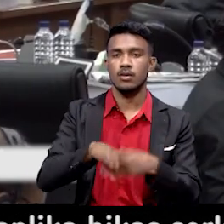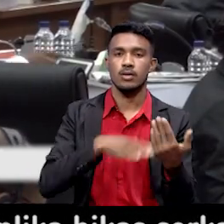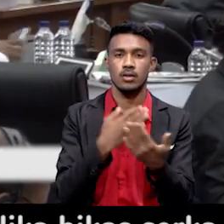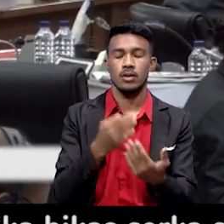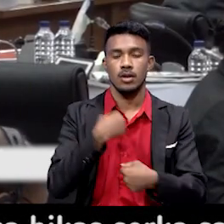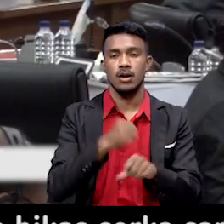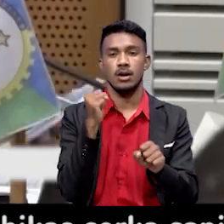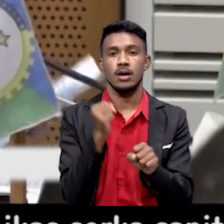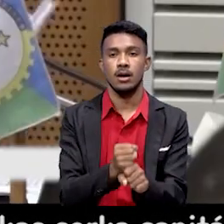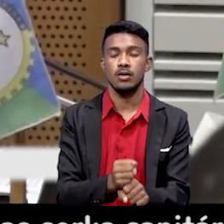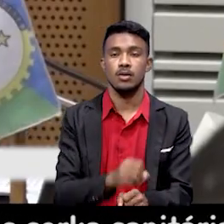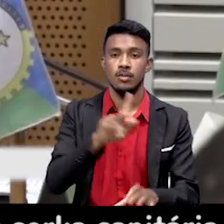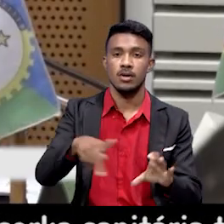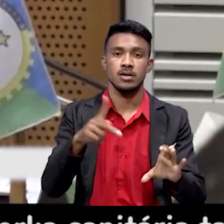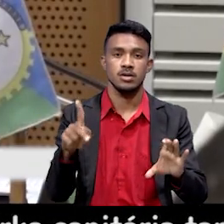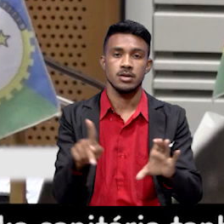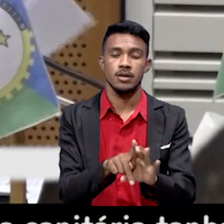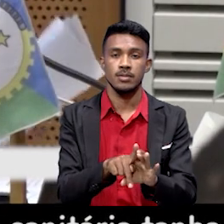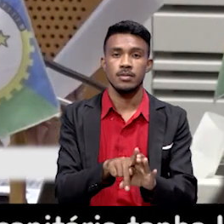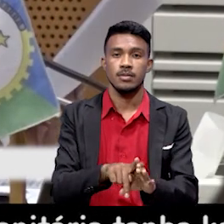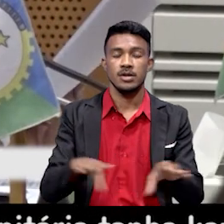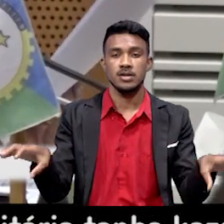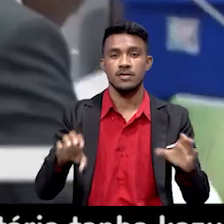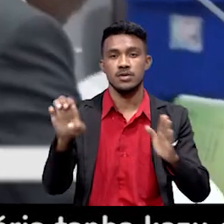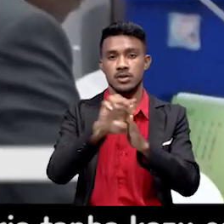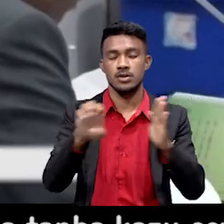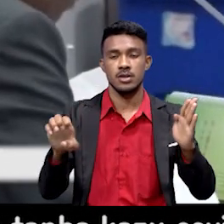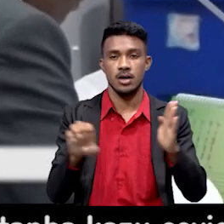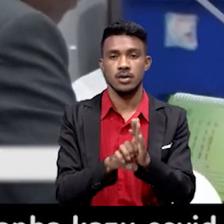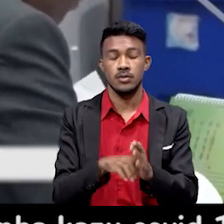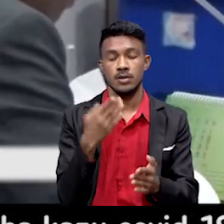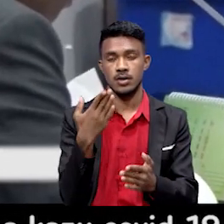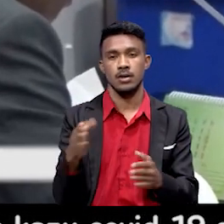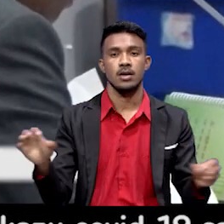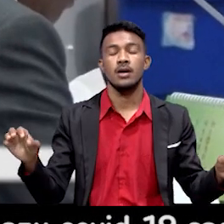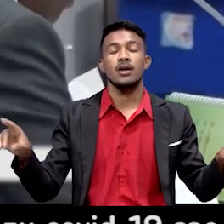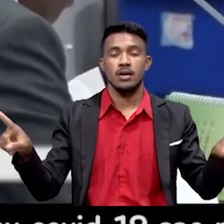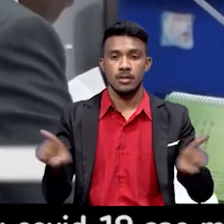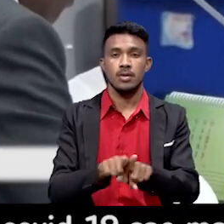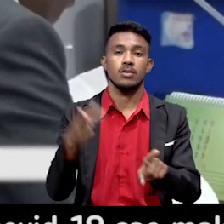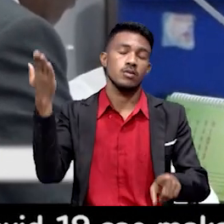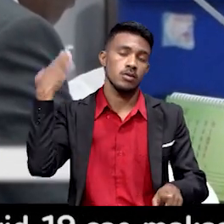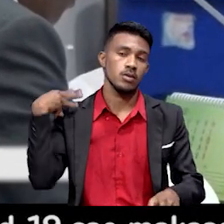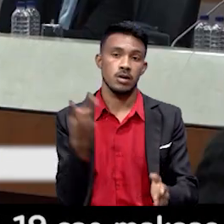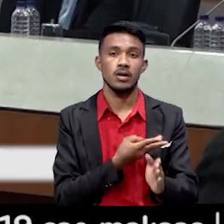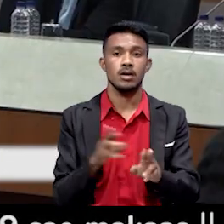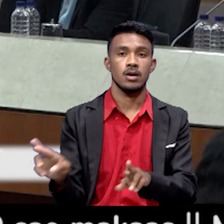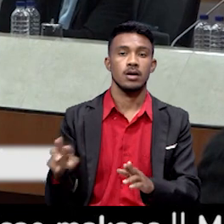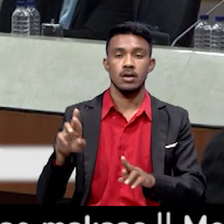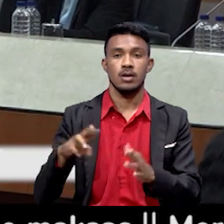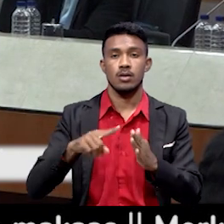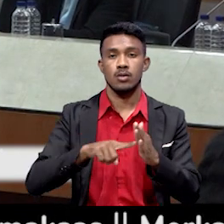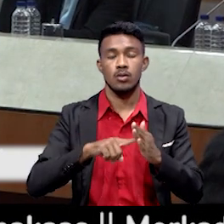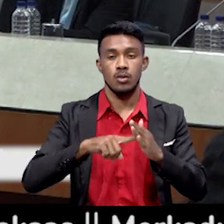parte e conceito honra de estado prestígio do estado nem ulu ita começa be e